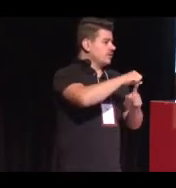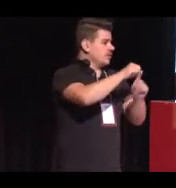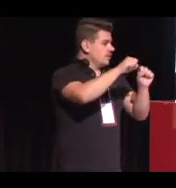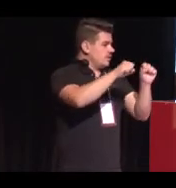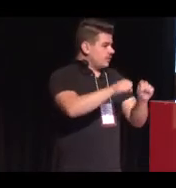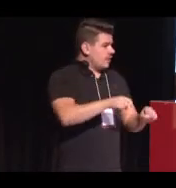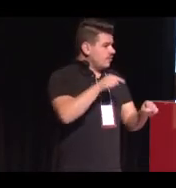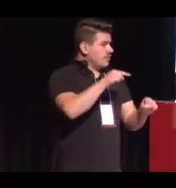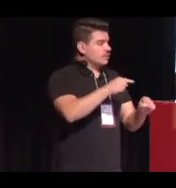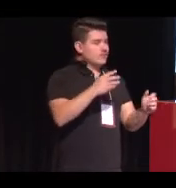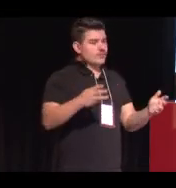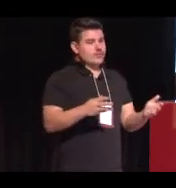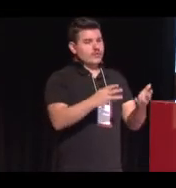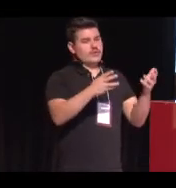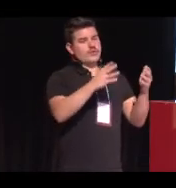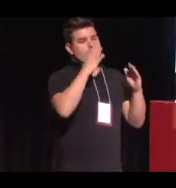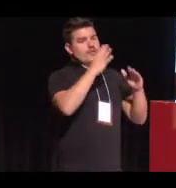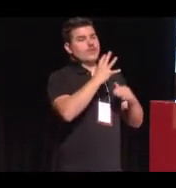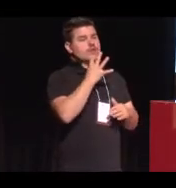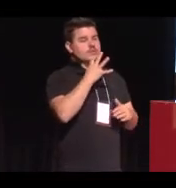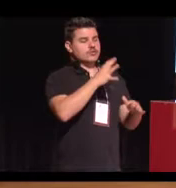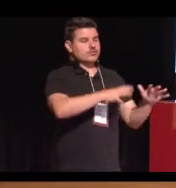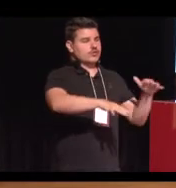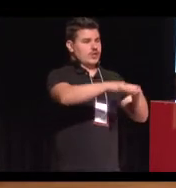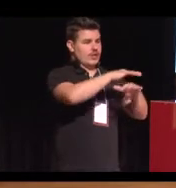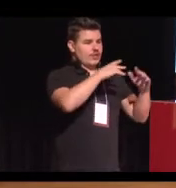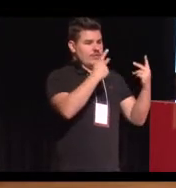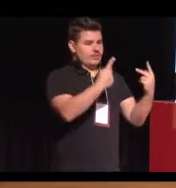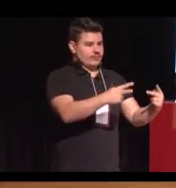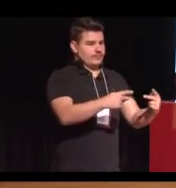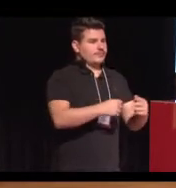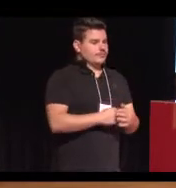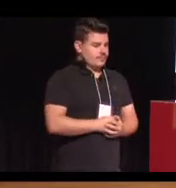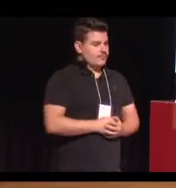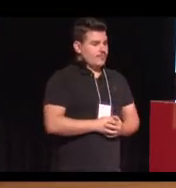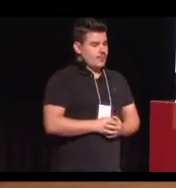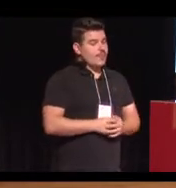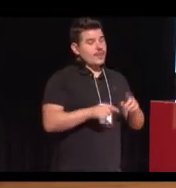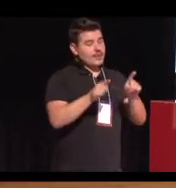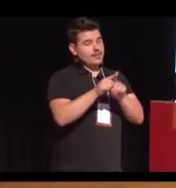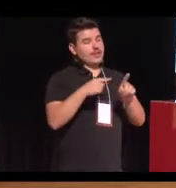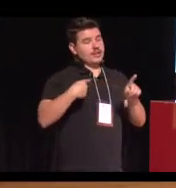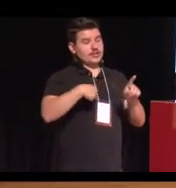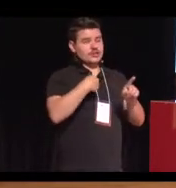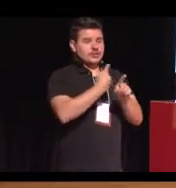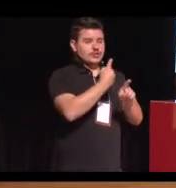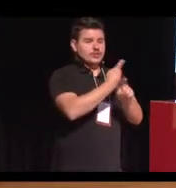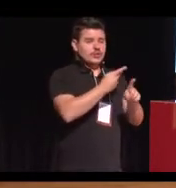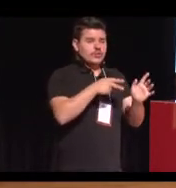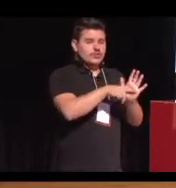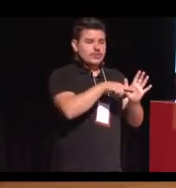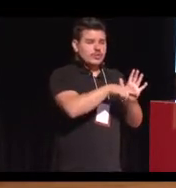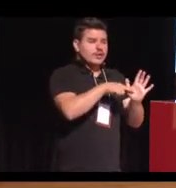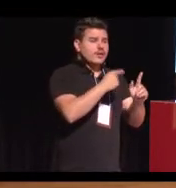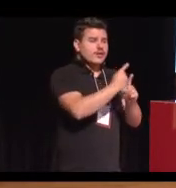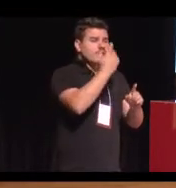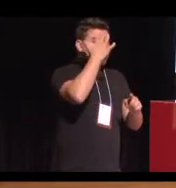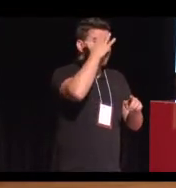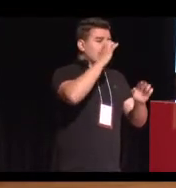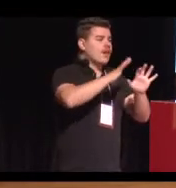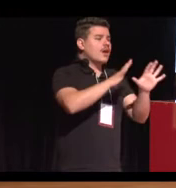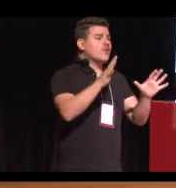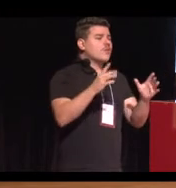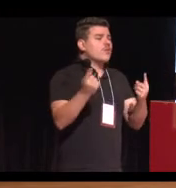tornou isso de conhecimento geral. Tá, e a gente começou, então, a tentar entender qual era o valor